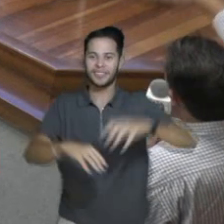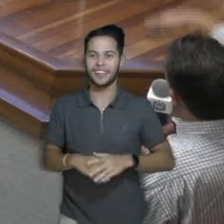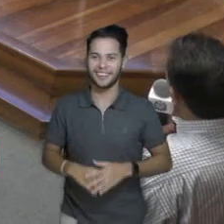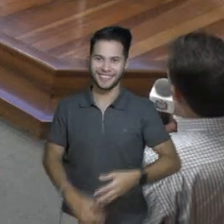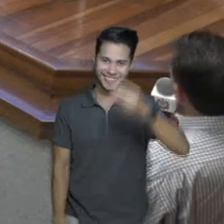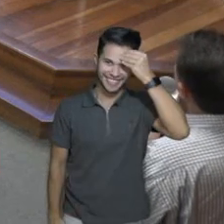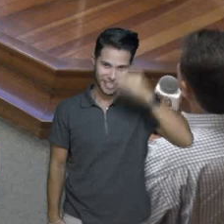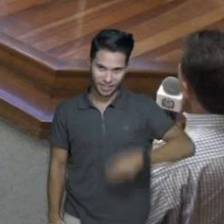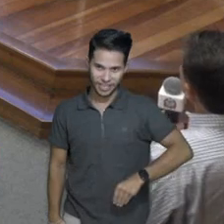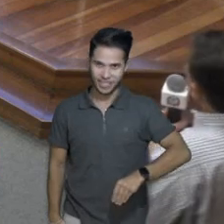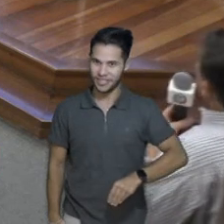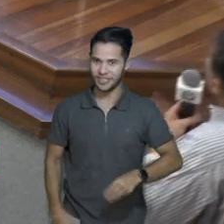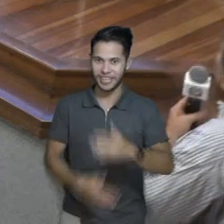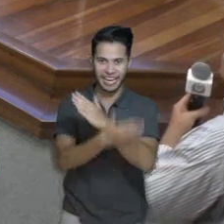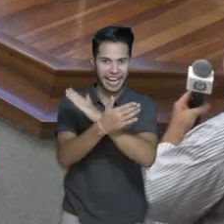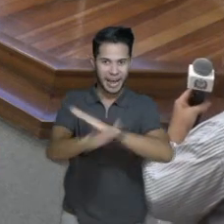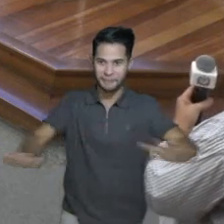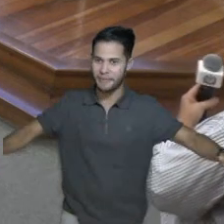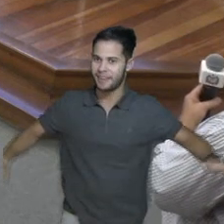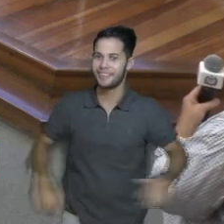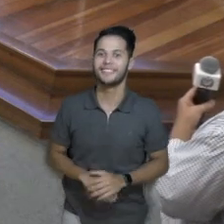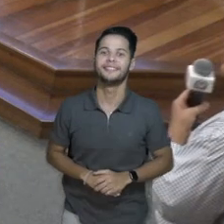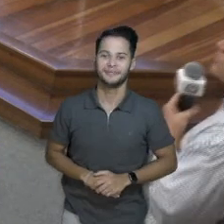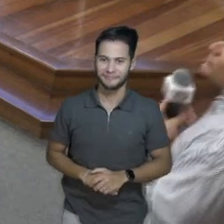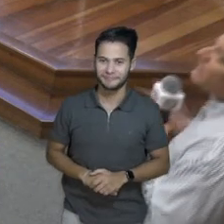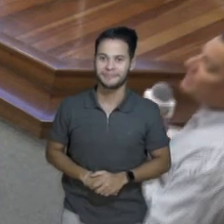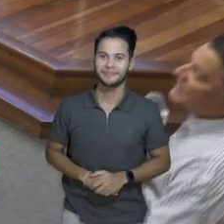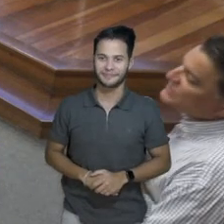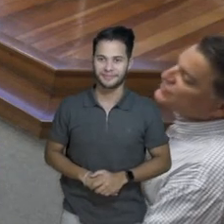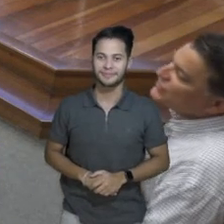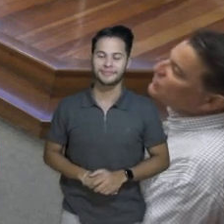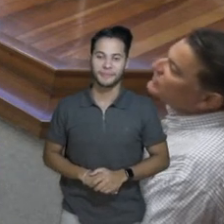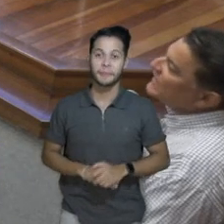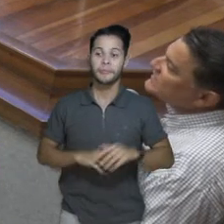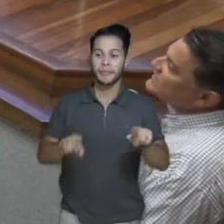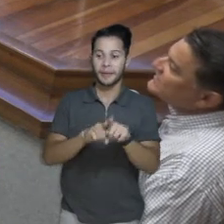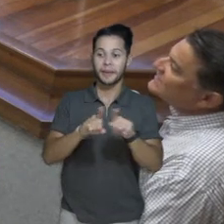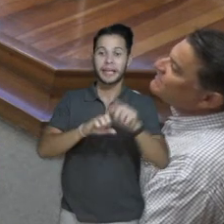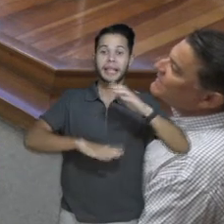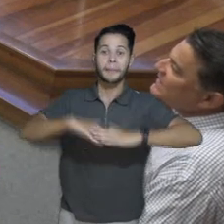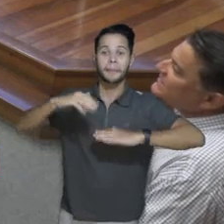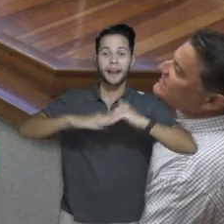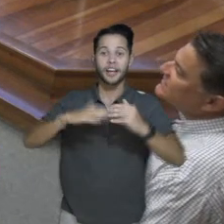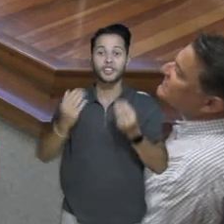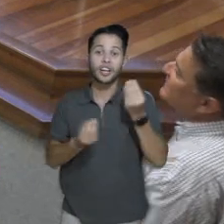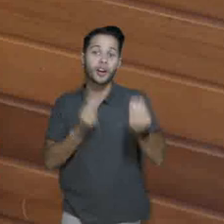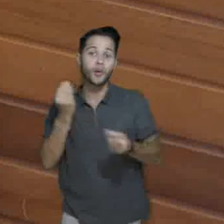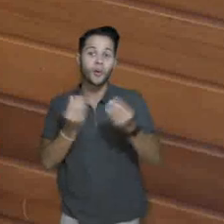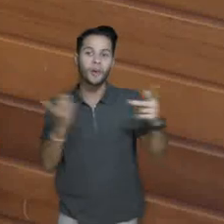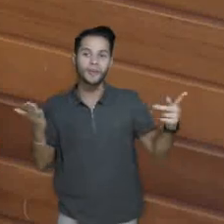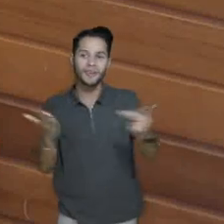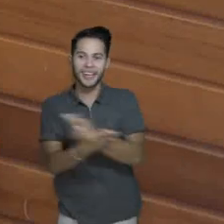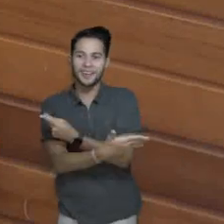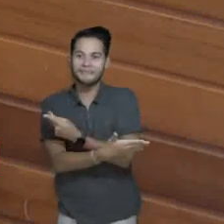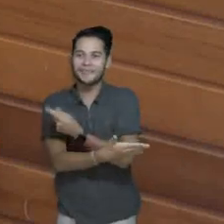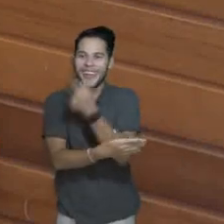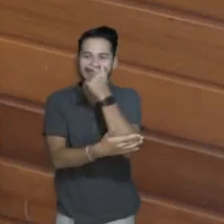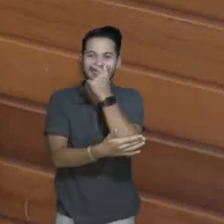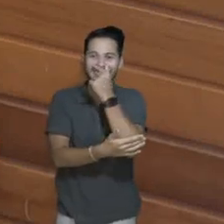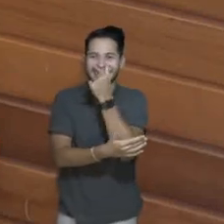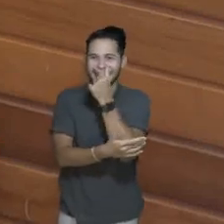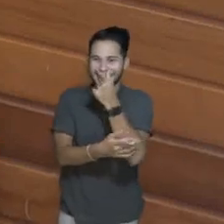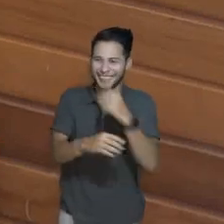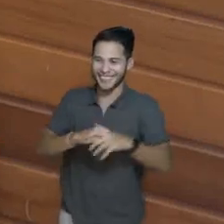aora eram né levando inclusive como na prática isso acontece nas empresas né Samara lá da